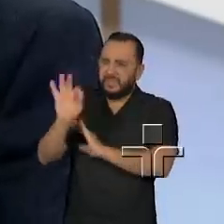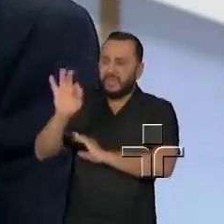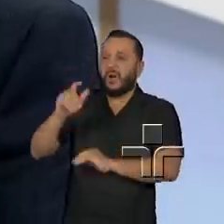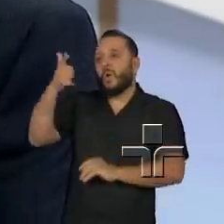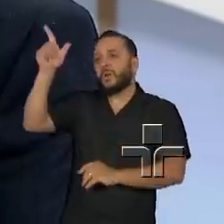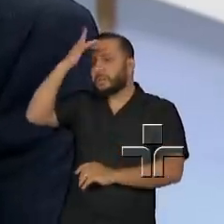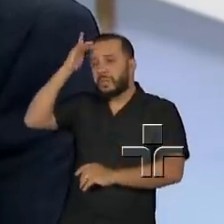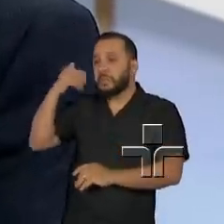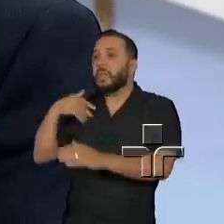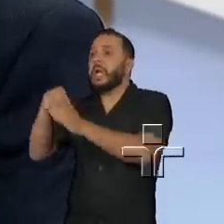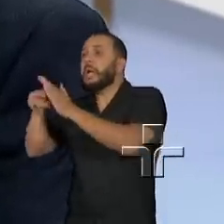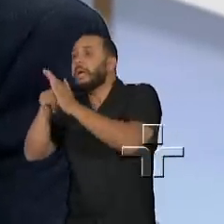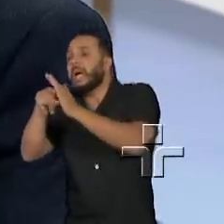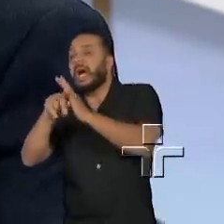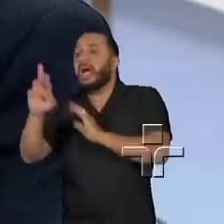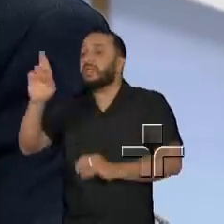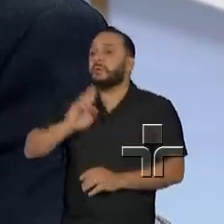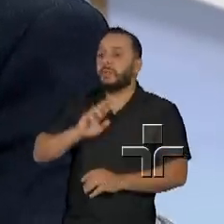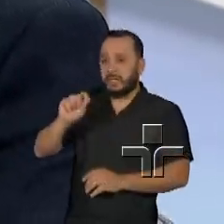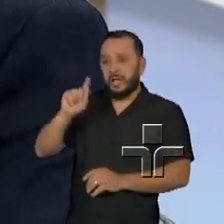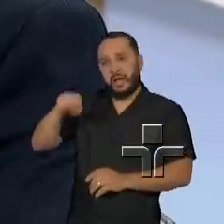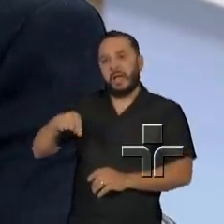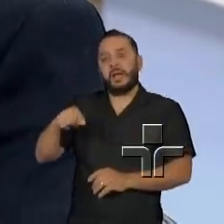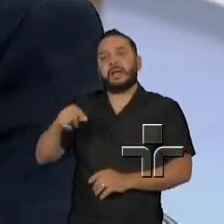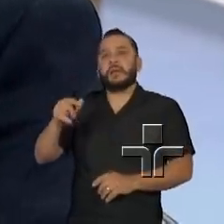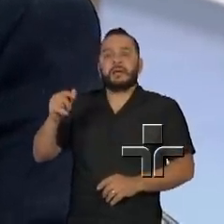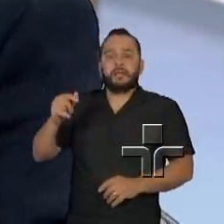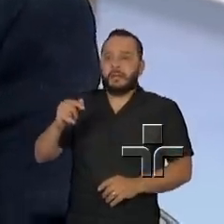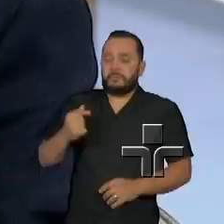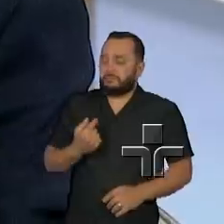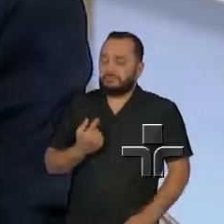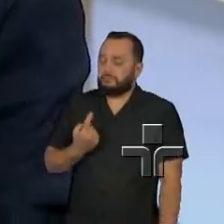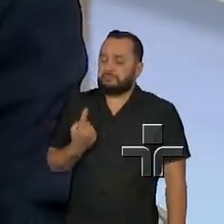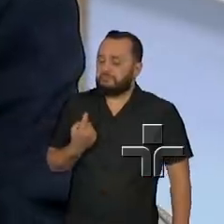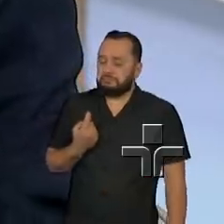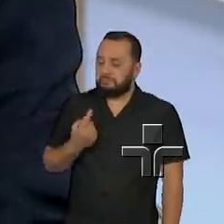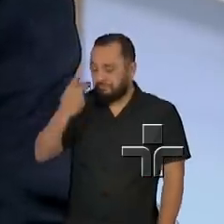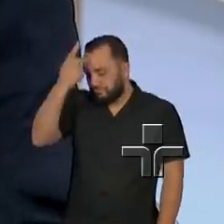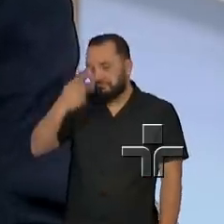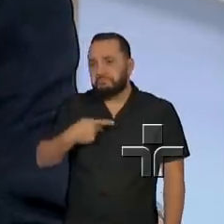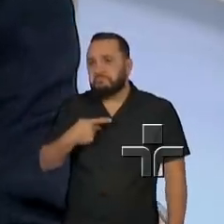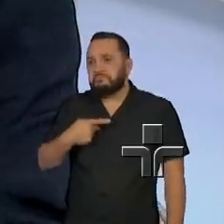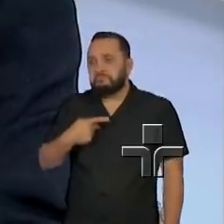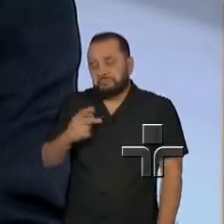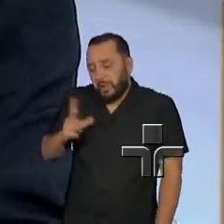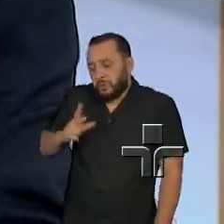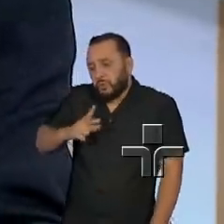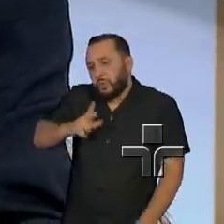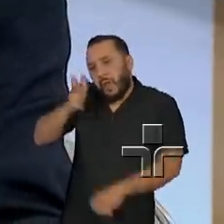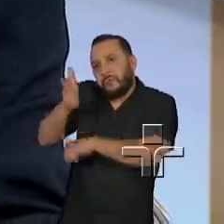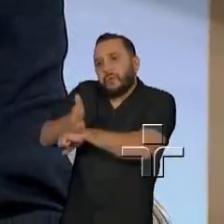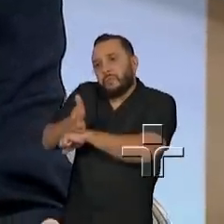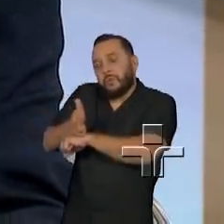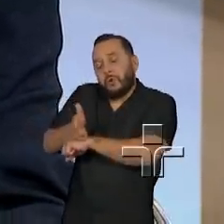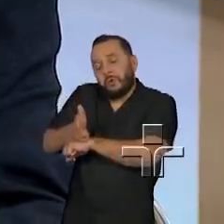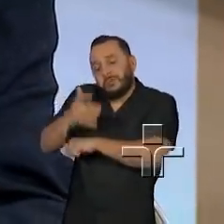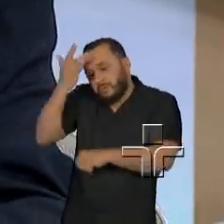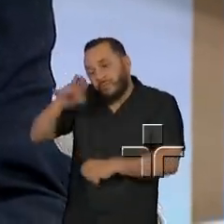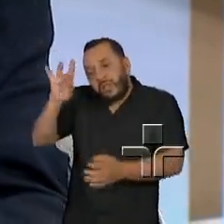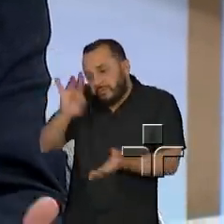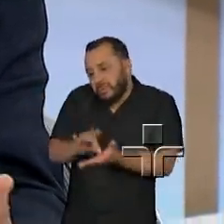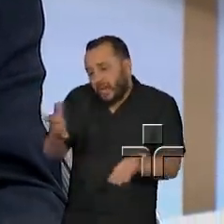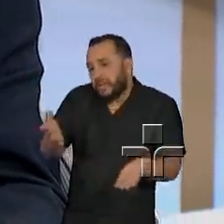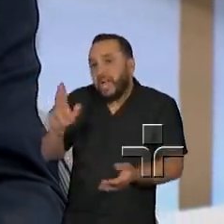pessoas procuraram saber. A resposta é que eles estavam lá como indivíduos. Talvez seja verdade. Não é muito